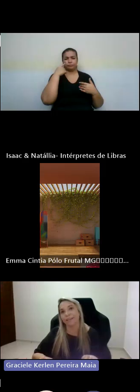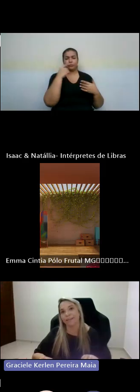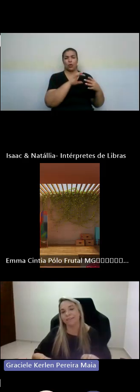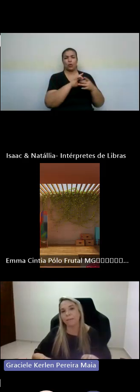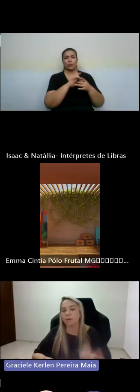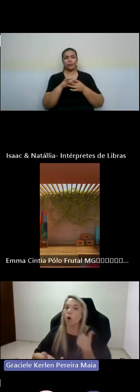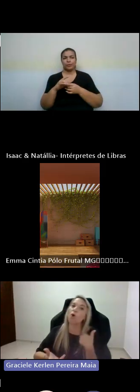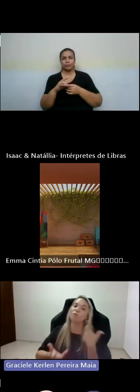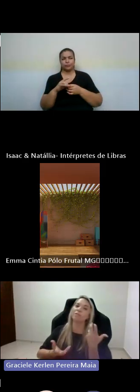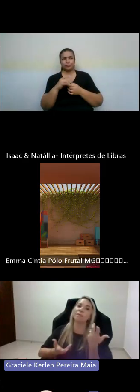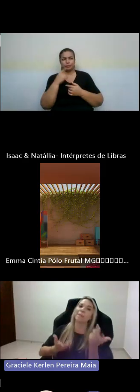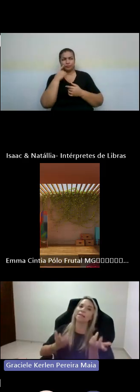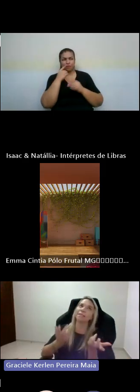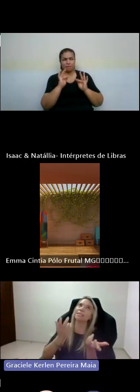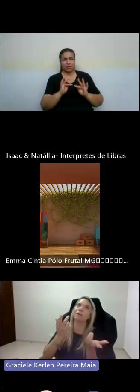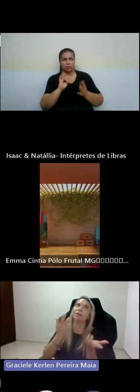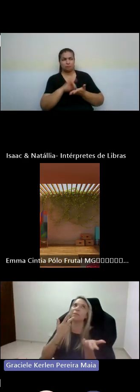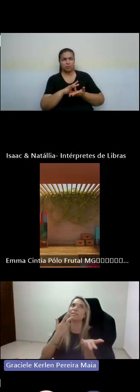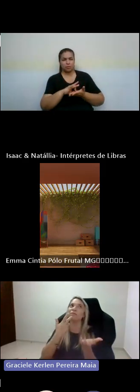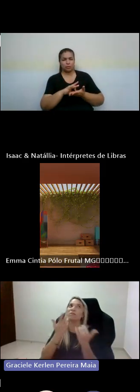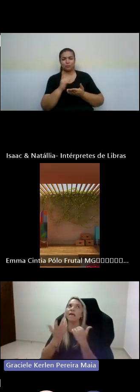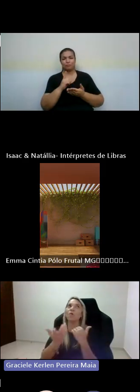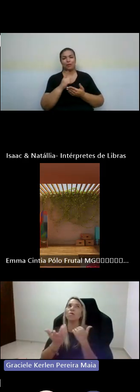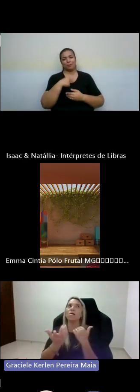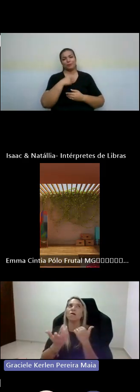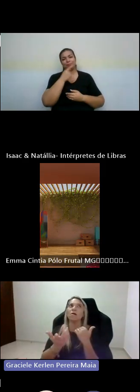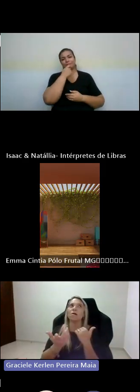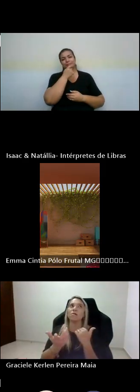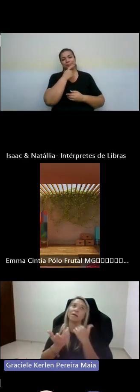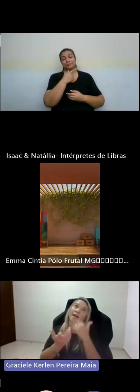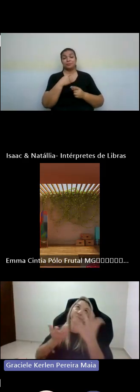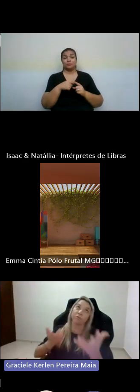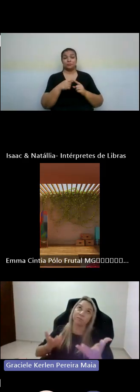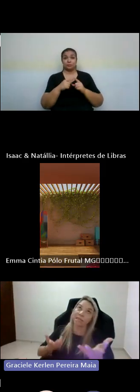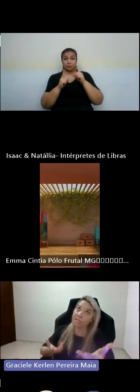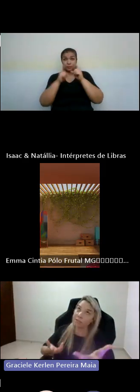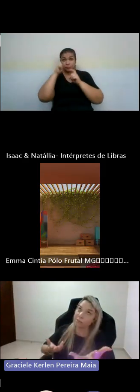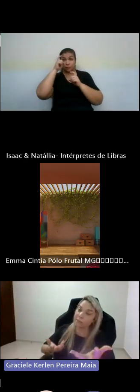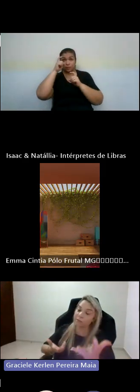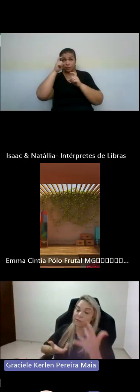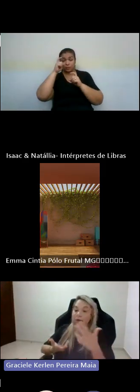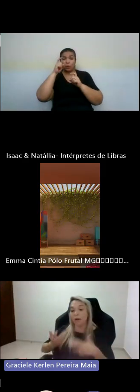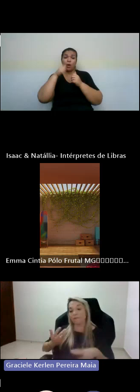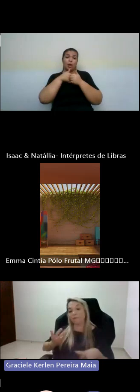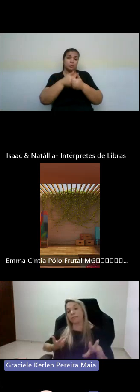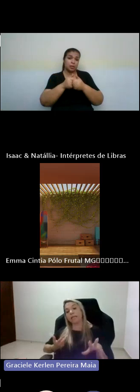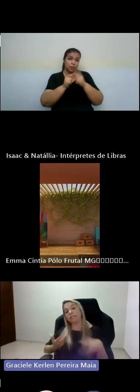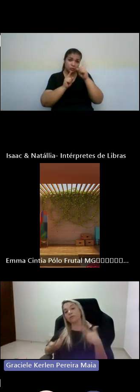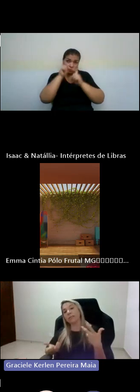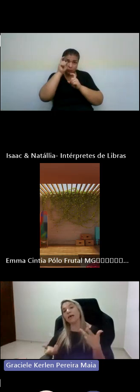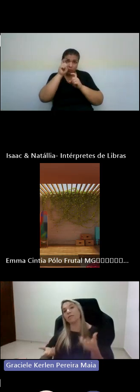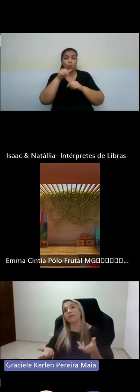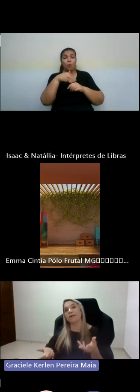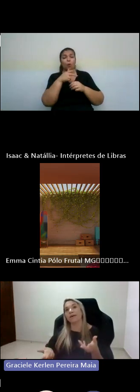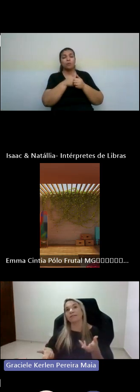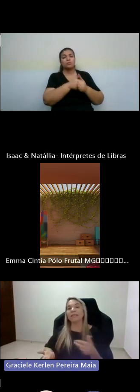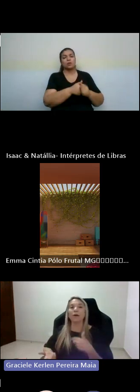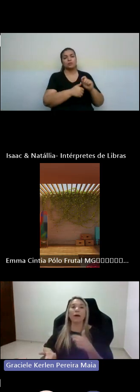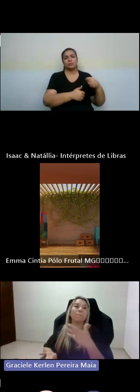irônica. Né? Porque ou você presta atenção na expressão facial, leva em consideração a expressão facial ou leva em consideração o